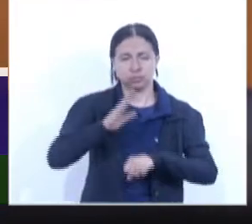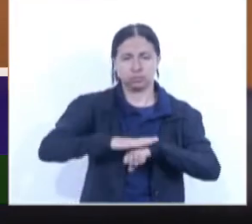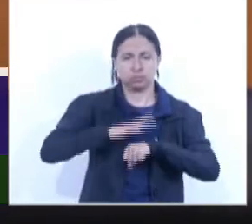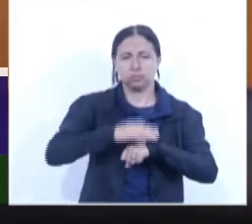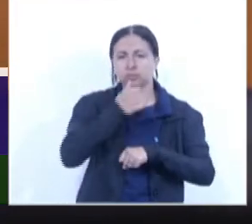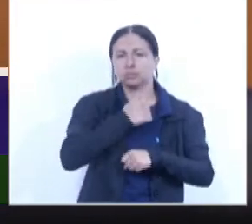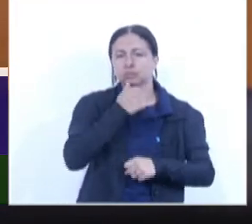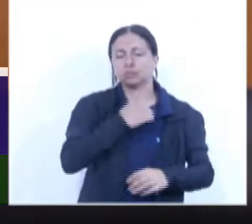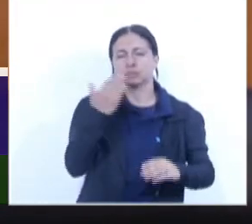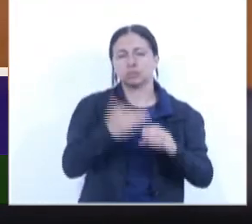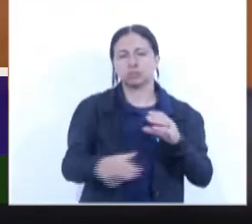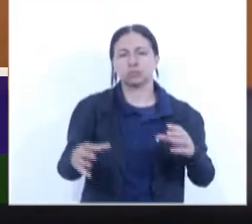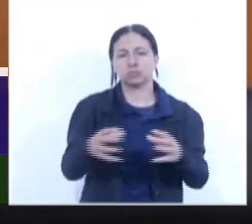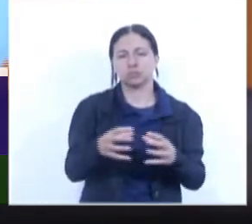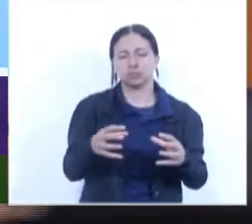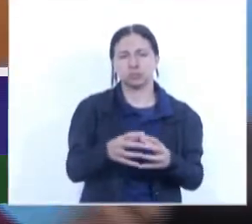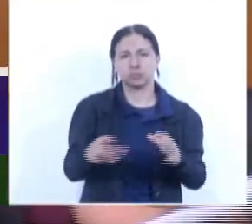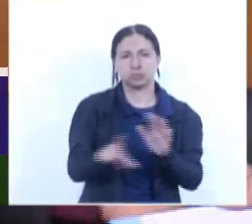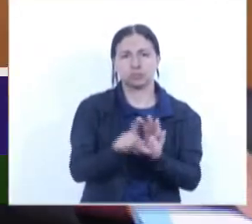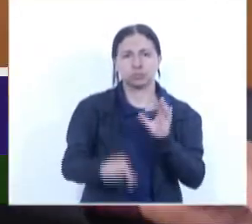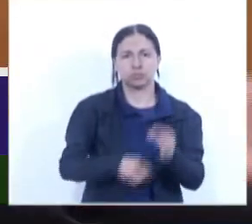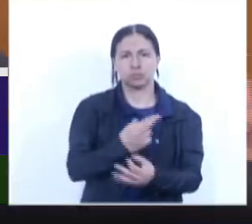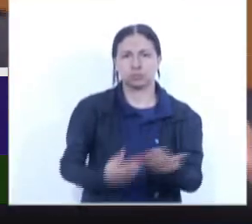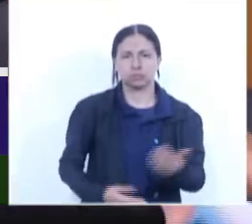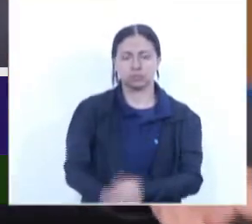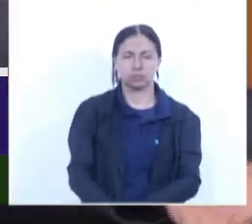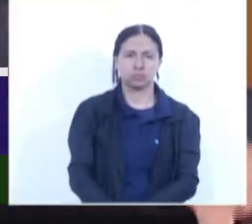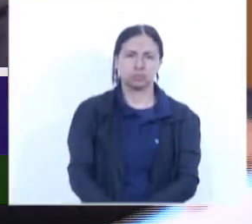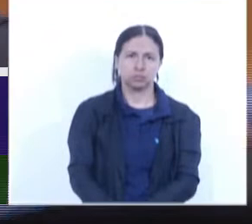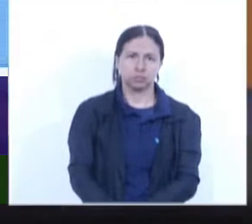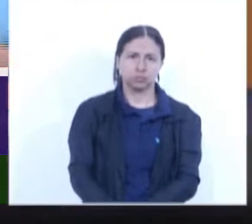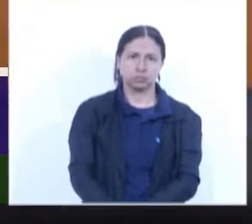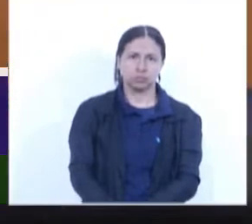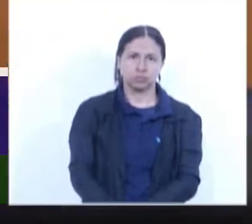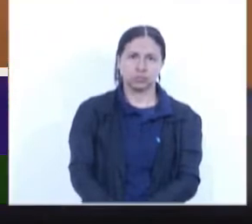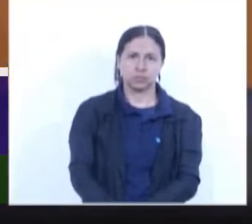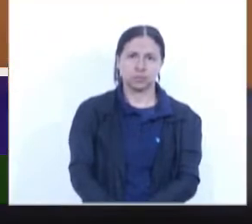caminharemos a comissão de justiça e redação